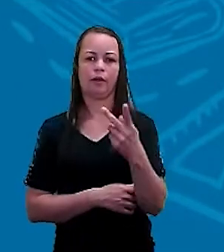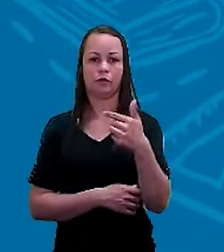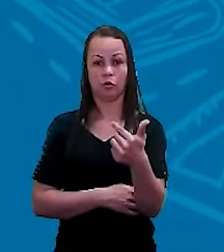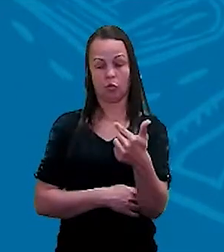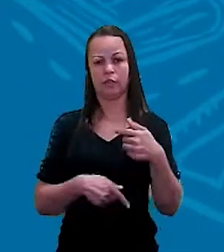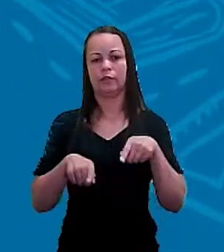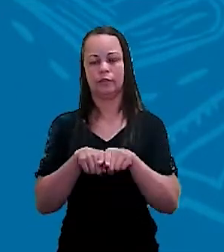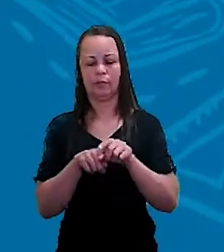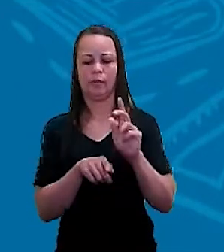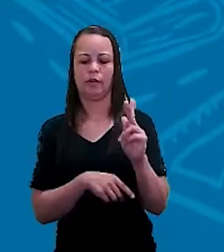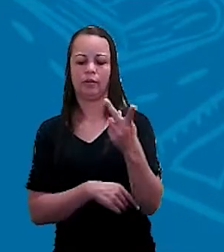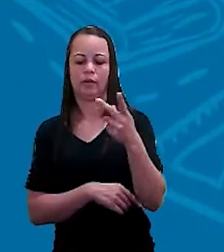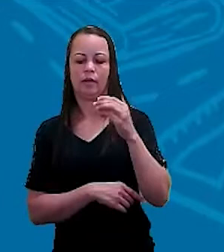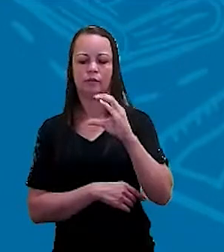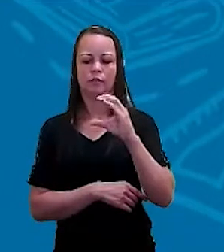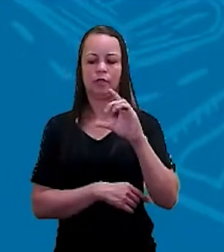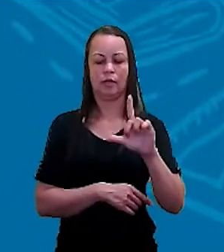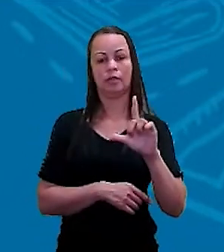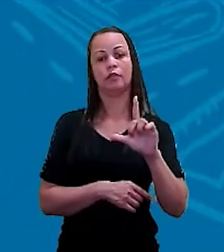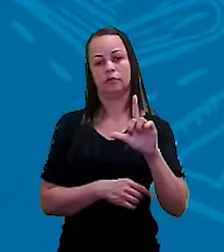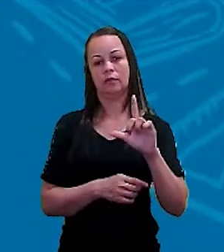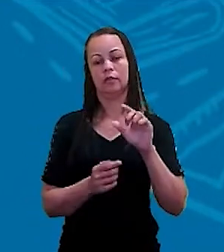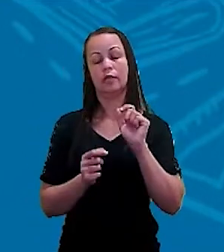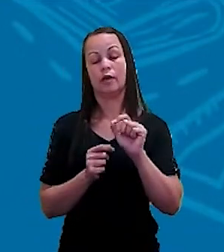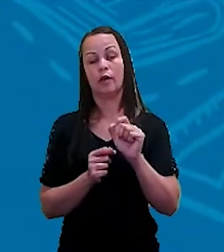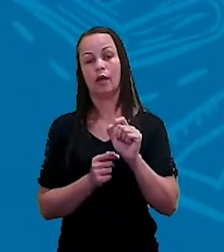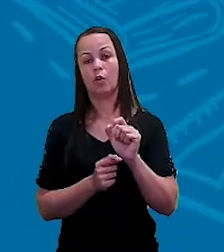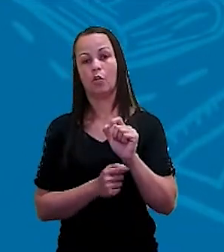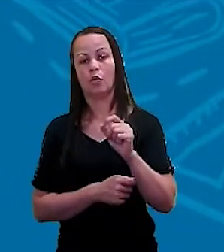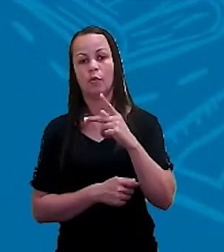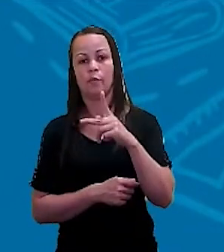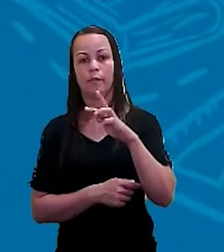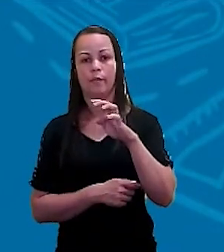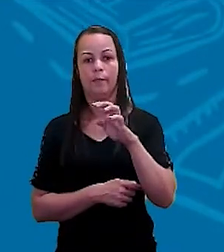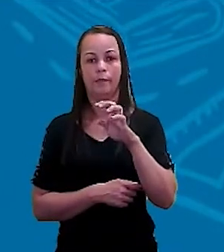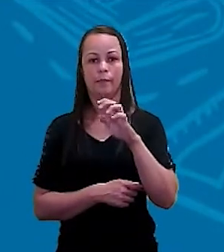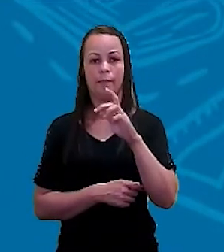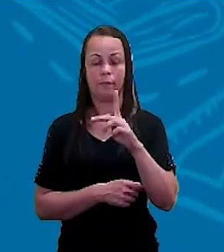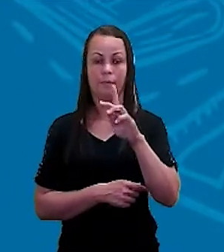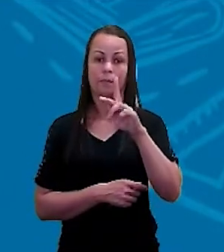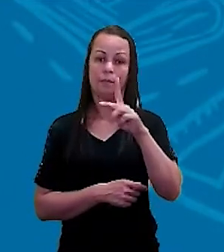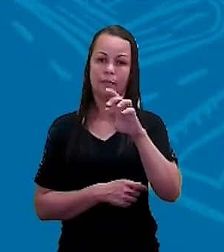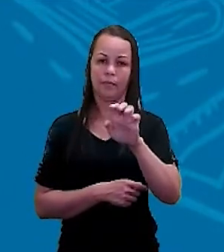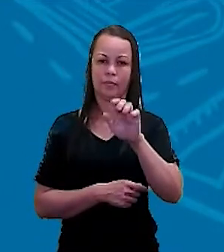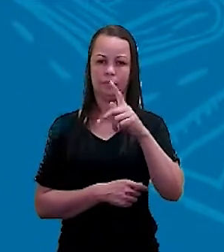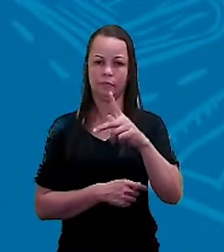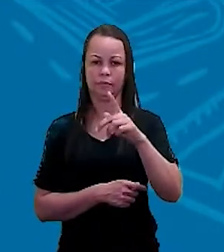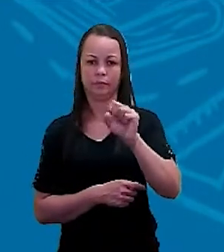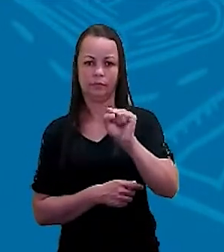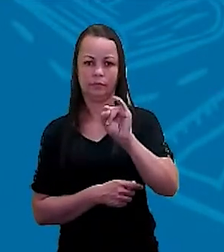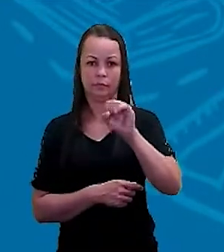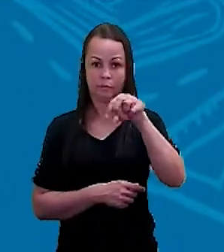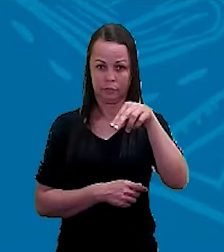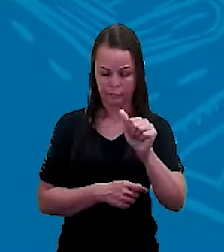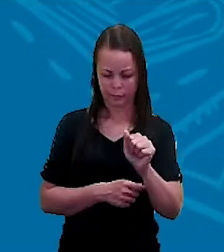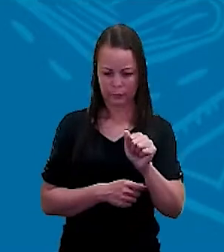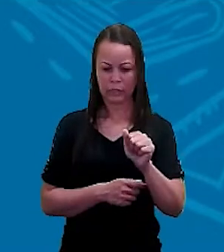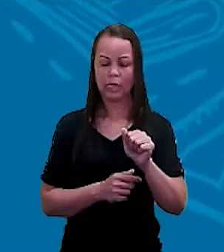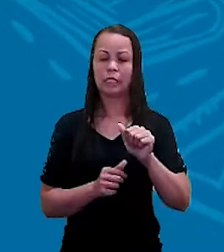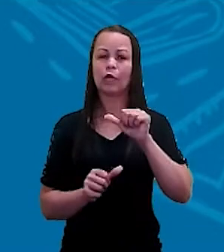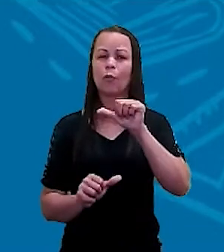formou a partir da pepsinogênese, por causa do pH ácido. Isso agora, que antigamente era chamado de bolo alimentar, passou a ser chamado de que